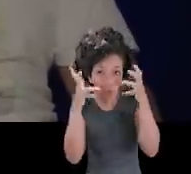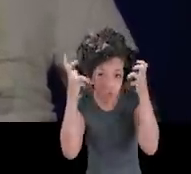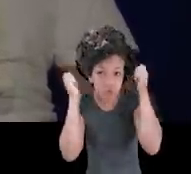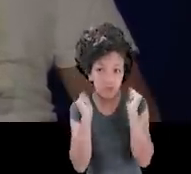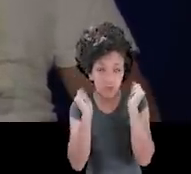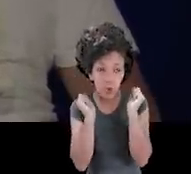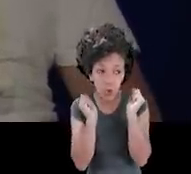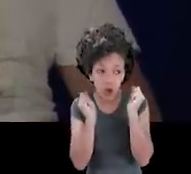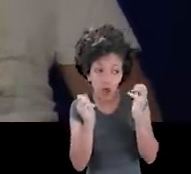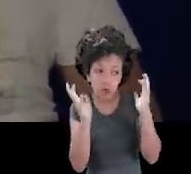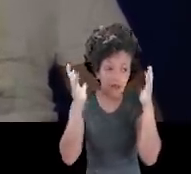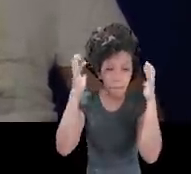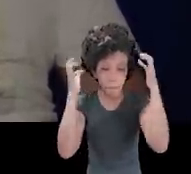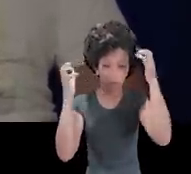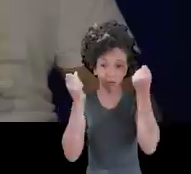sobre a minha...